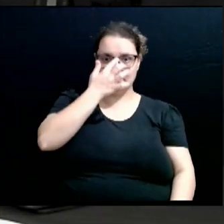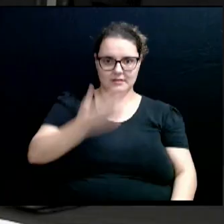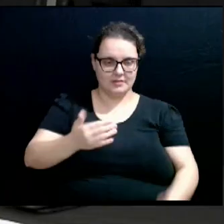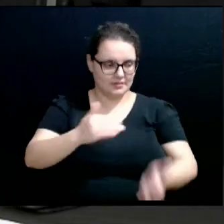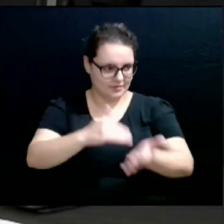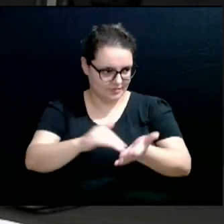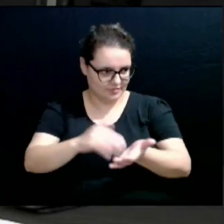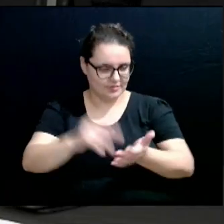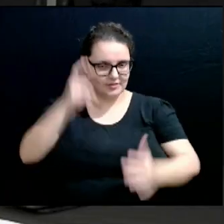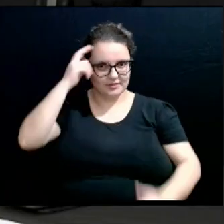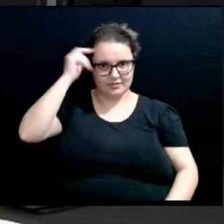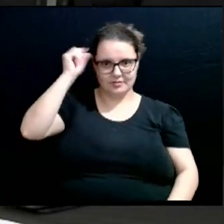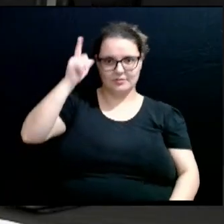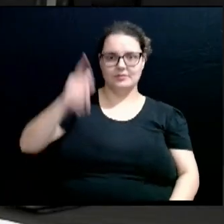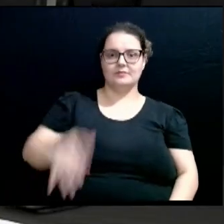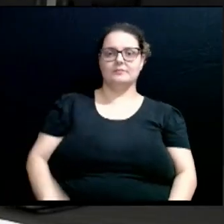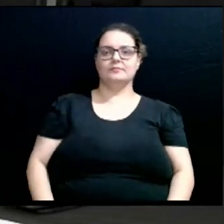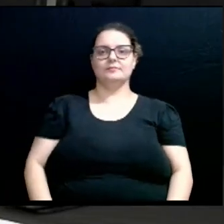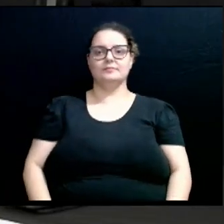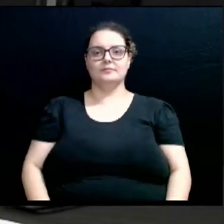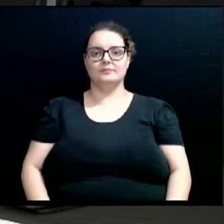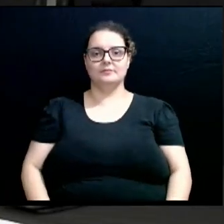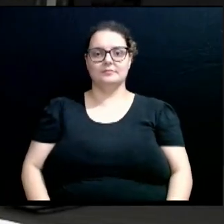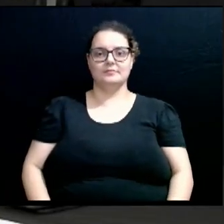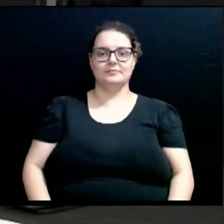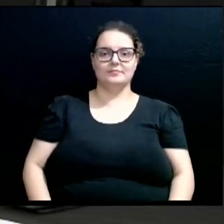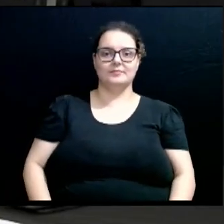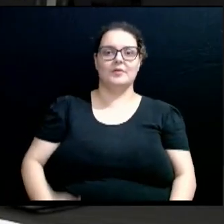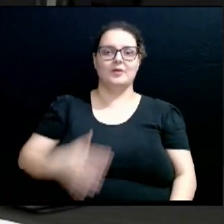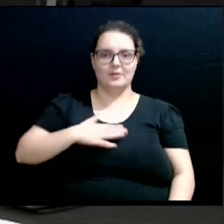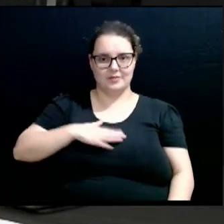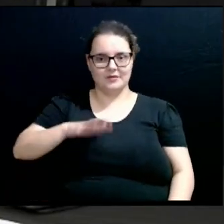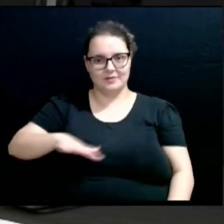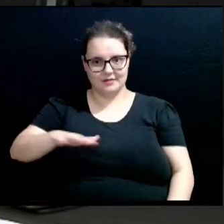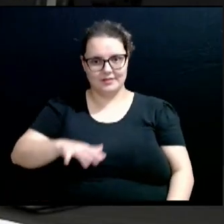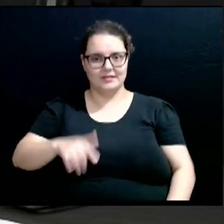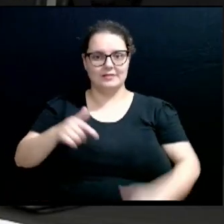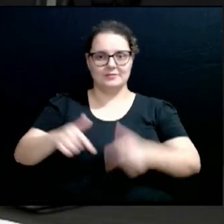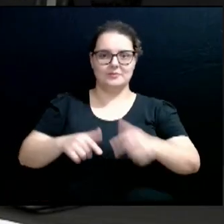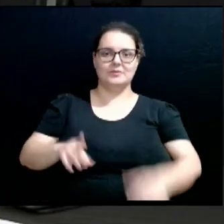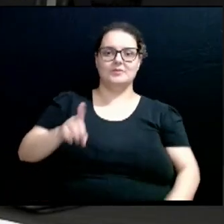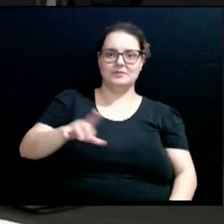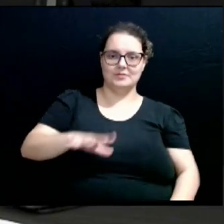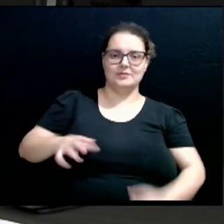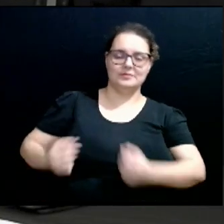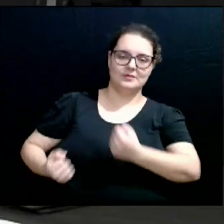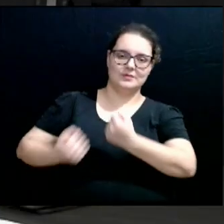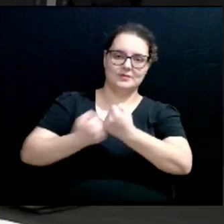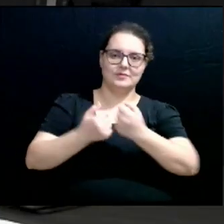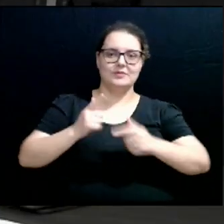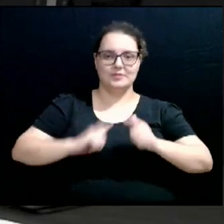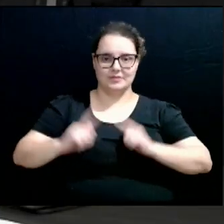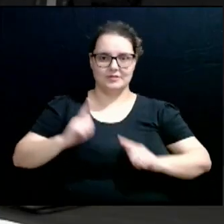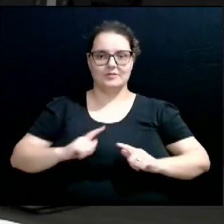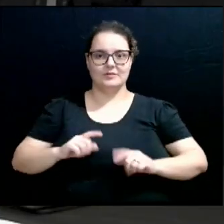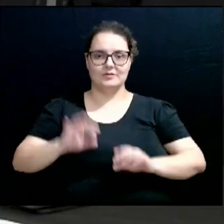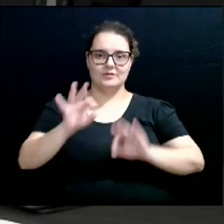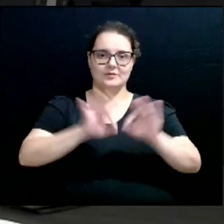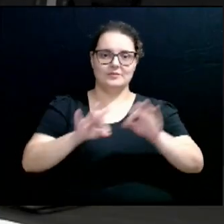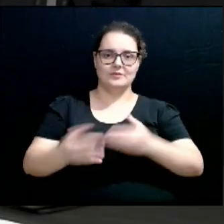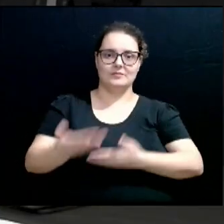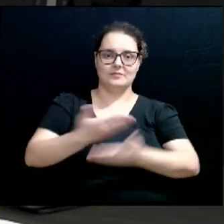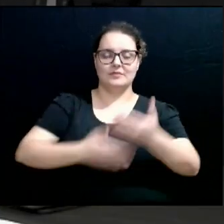Cultura, né? Ao departamento que eu atuo, que é a Diretoria de Apoio à Gestão e Projetos Integrados, e